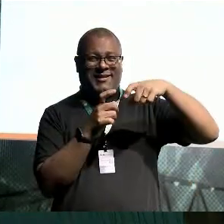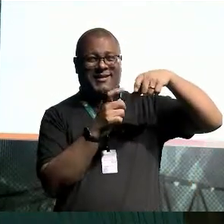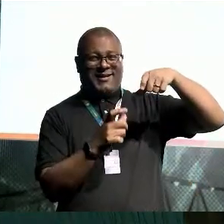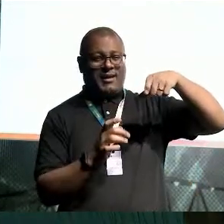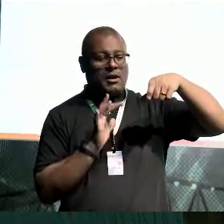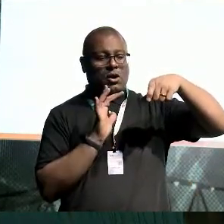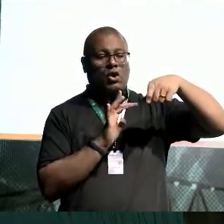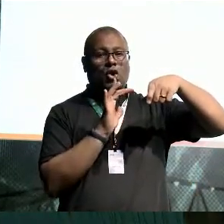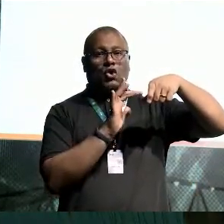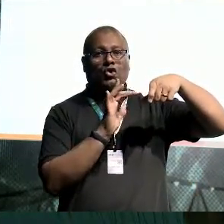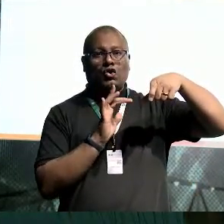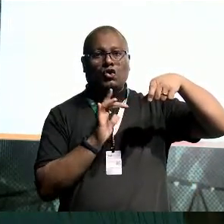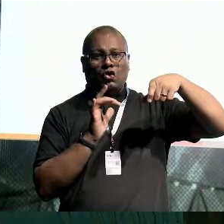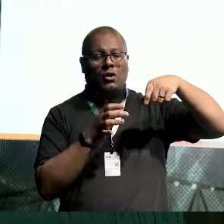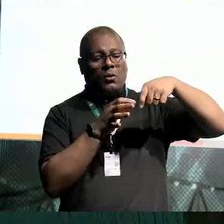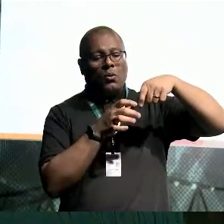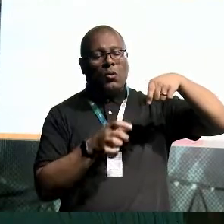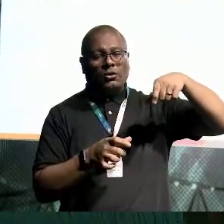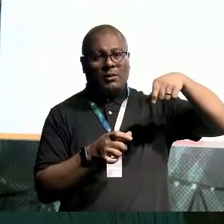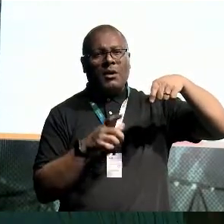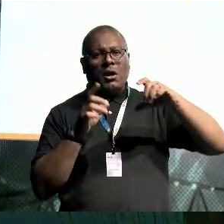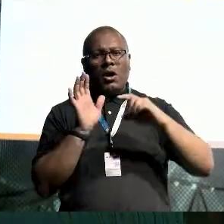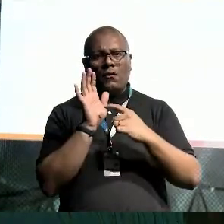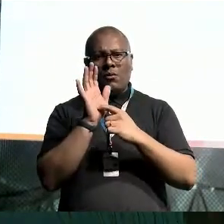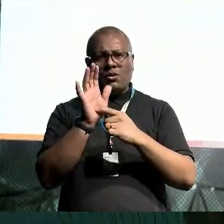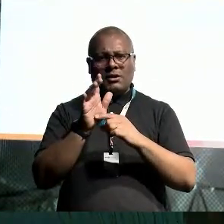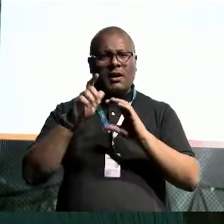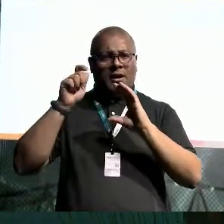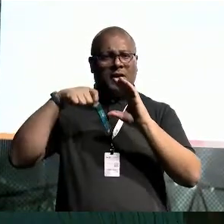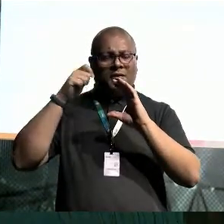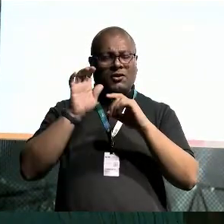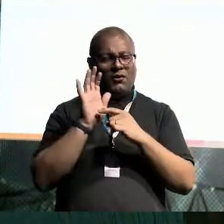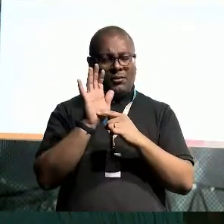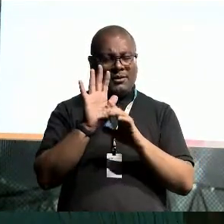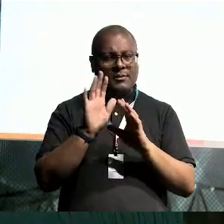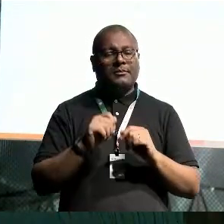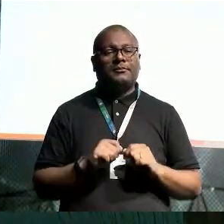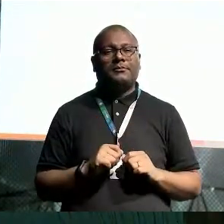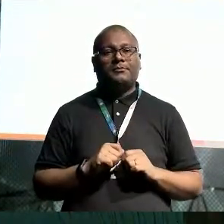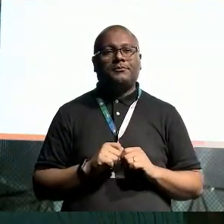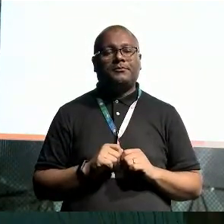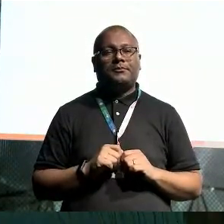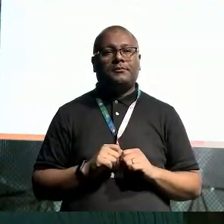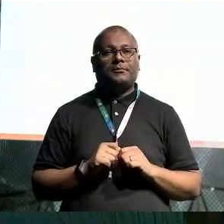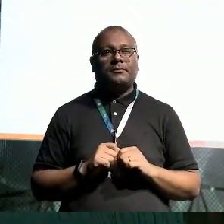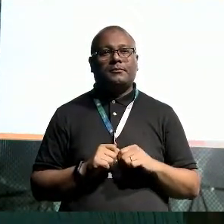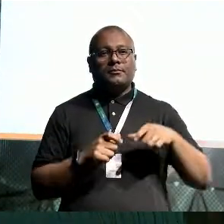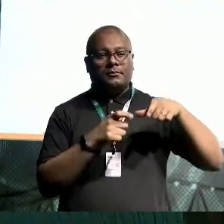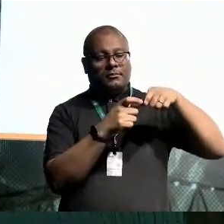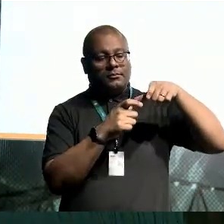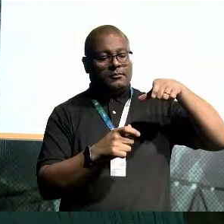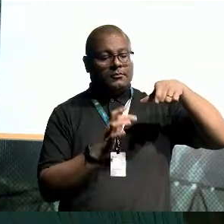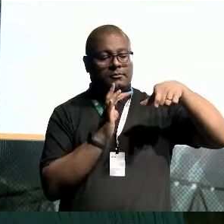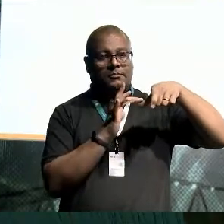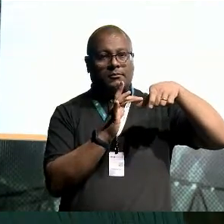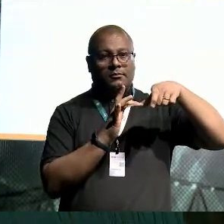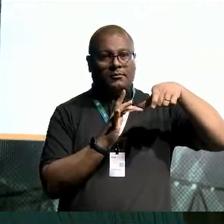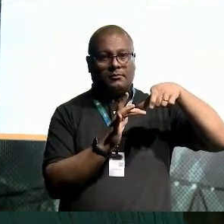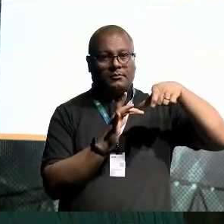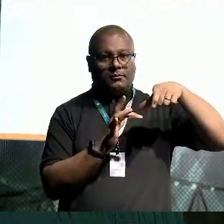vou mostrar exemplo, vou fazer vídeo, vocês vão entender um pouco melhor. Será que aquela área de toque ela